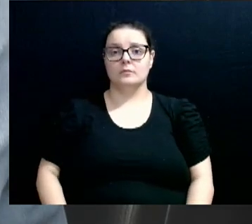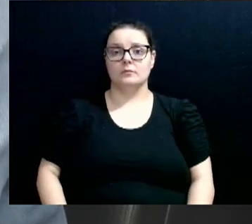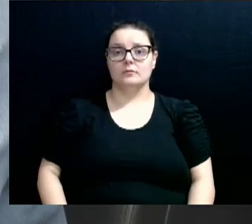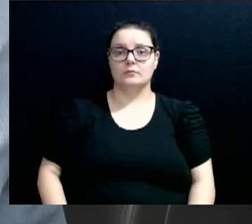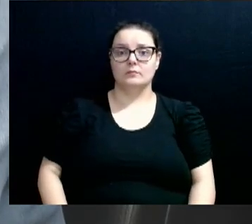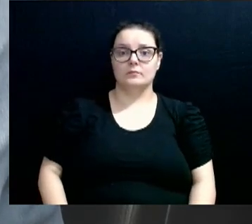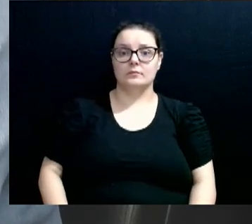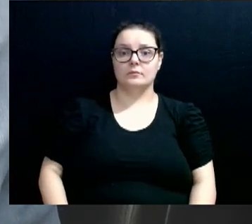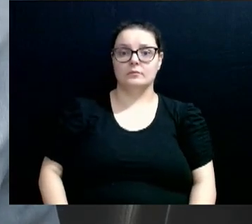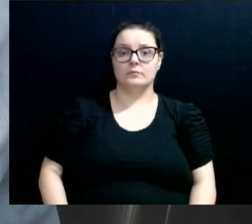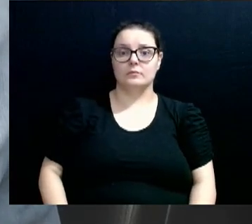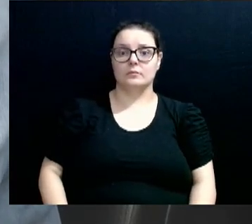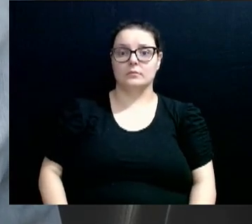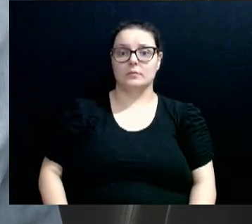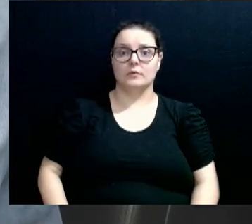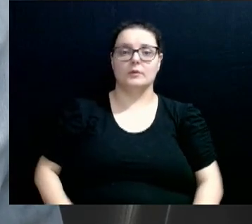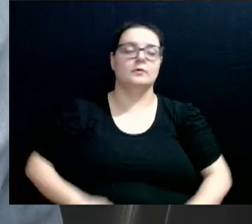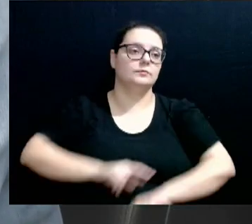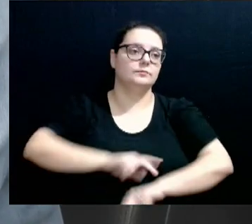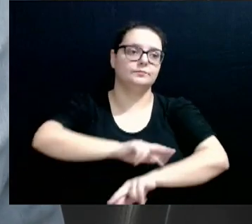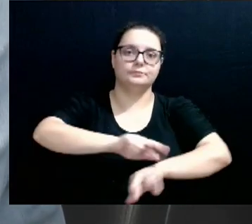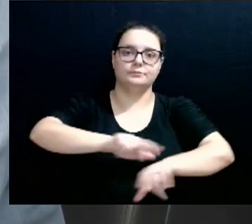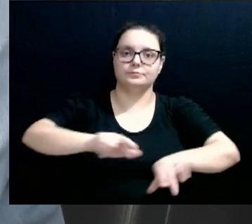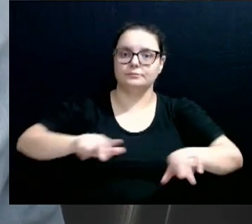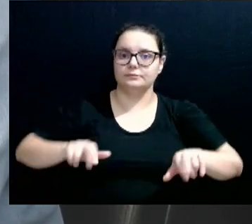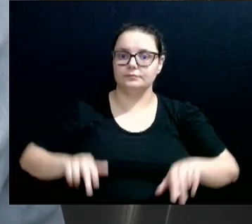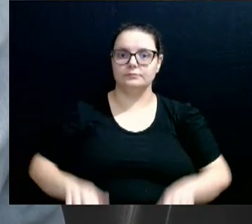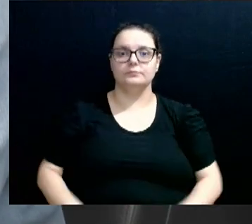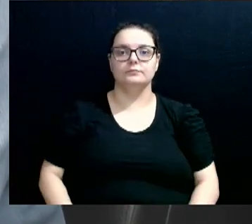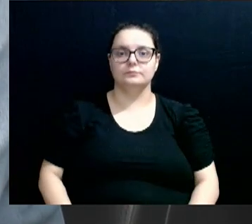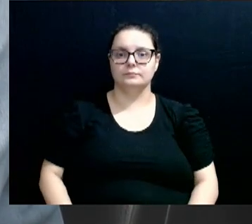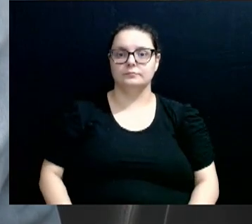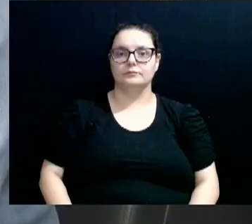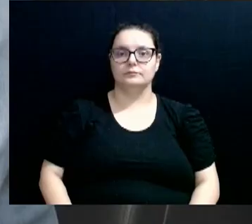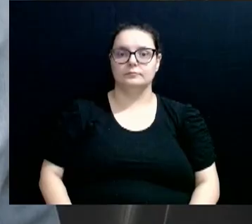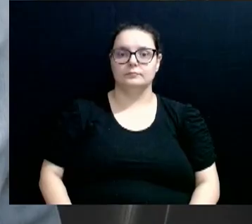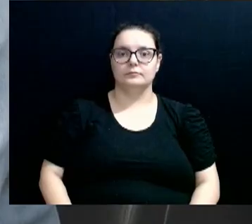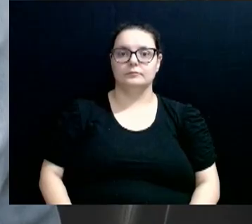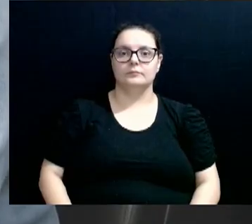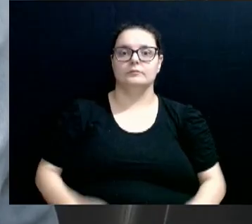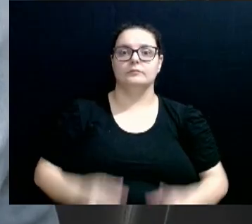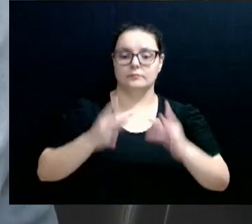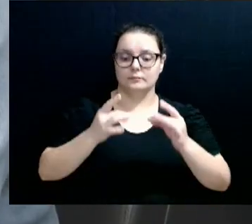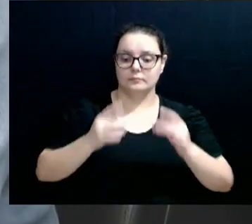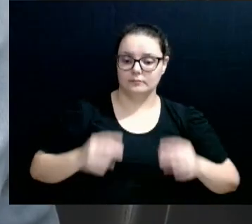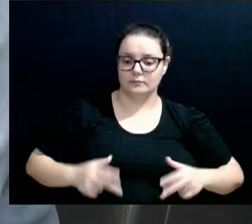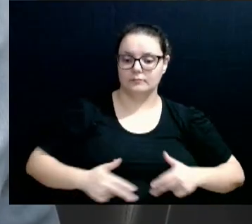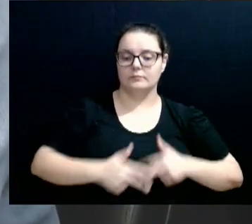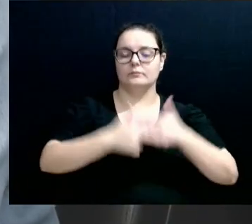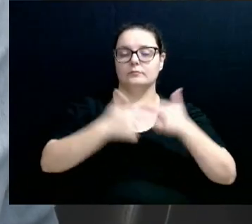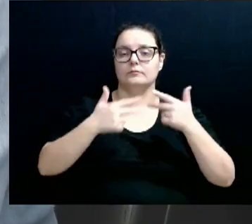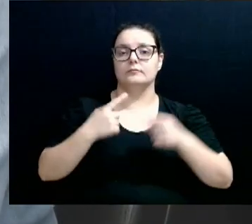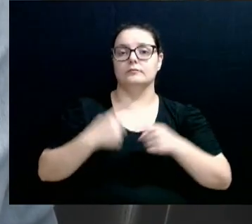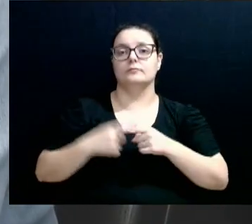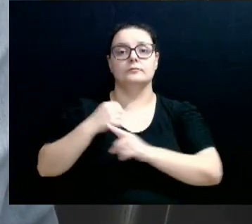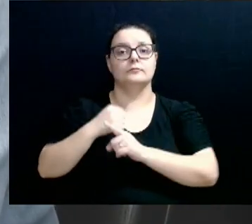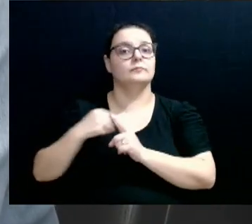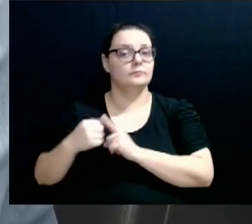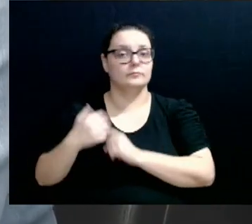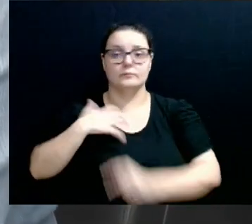das mais diferentes composições étnicas, porque a sociedade é composta assim,